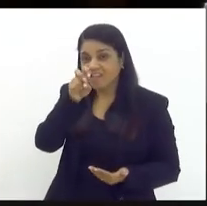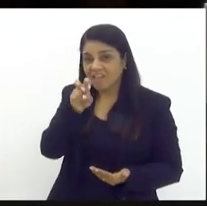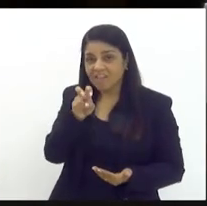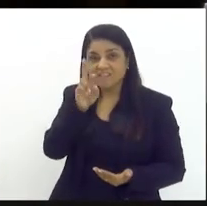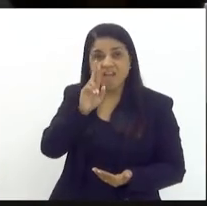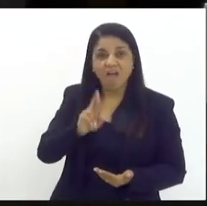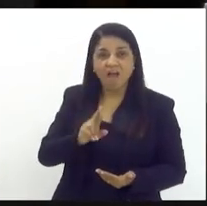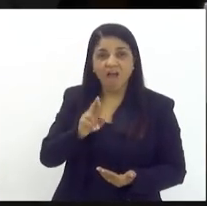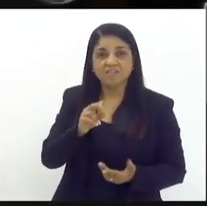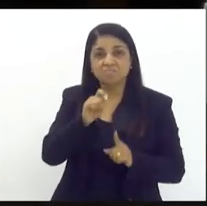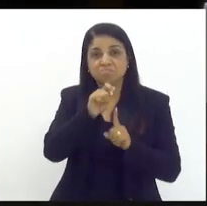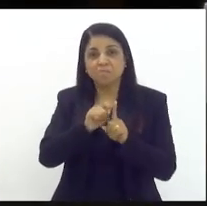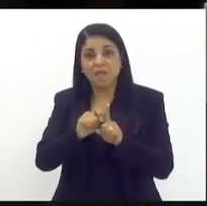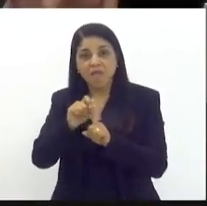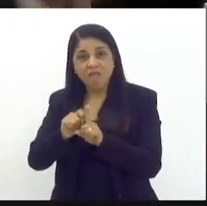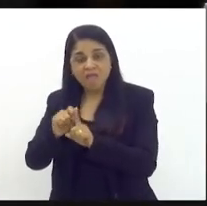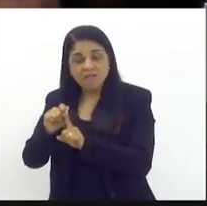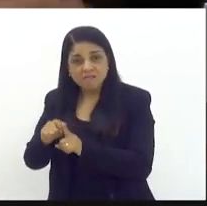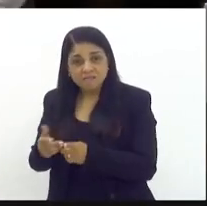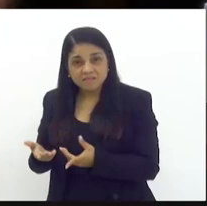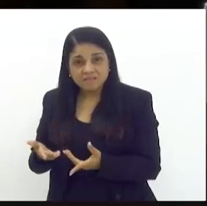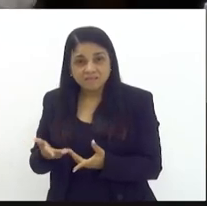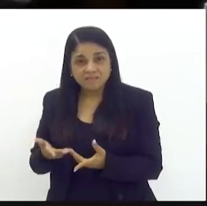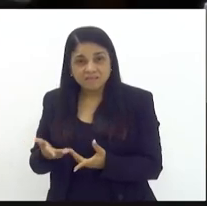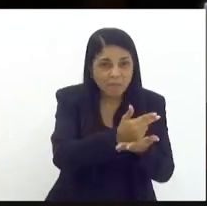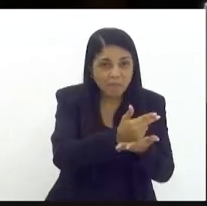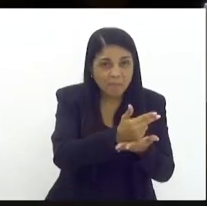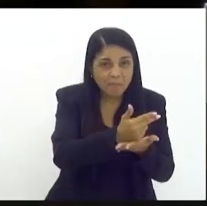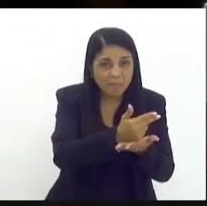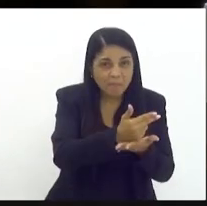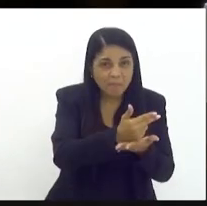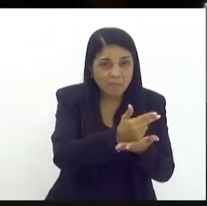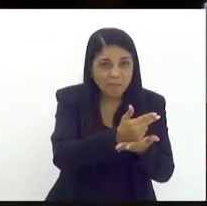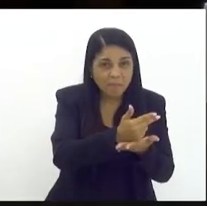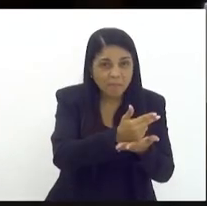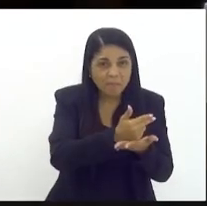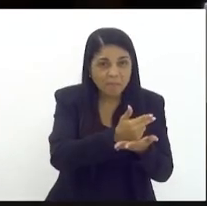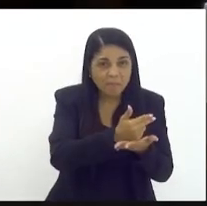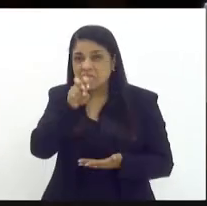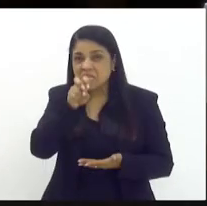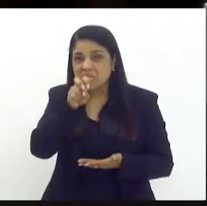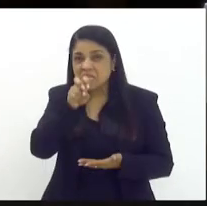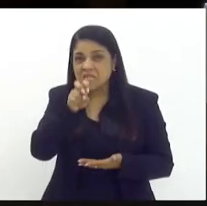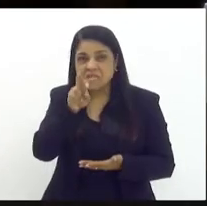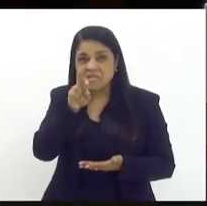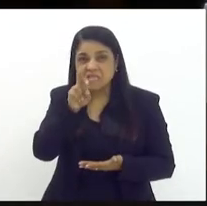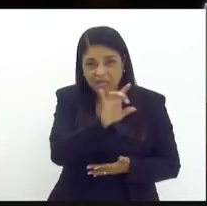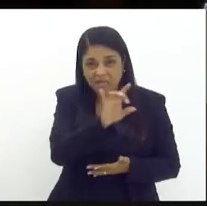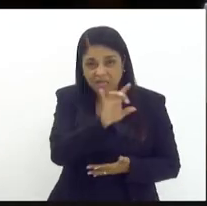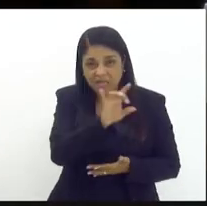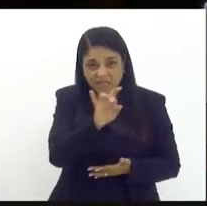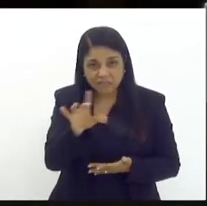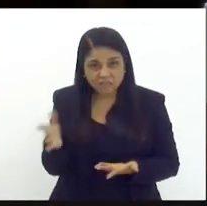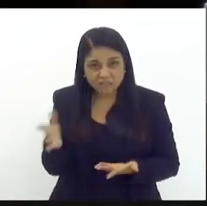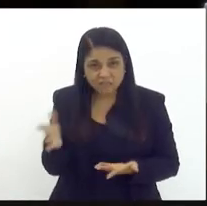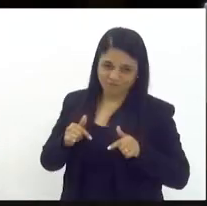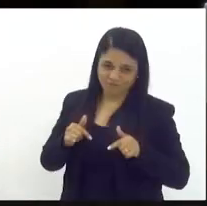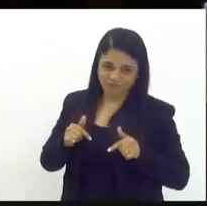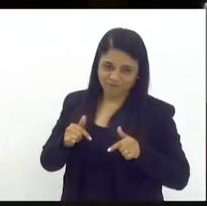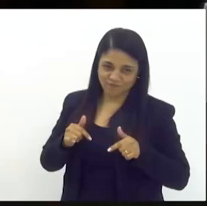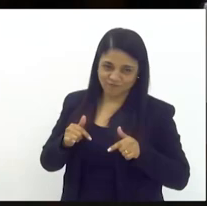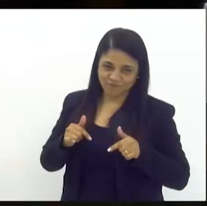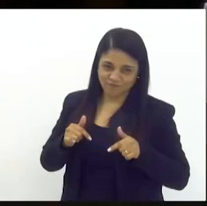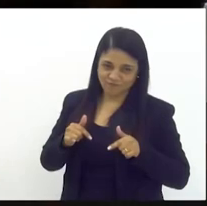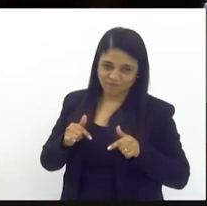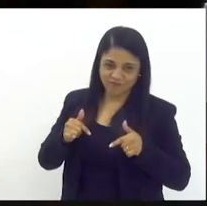gente você fazer todo esse auê por 15 conto para cada um por mês aí eu brinco então vou fazer diferente Ah mas é que